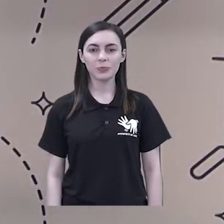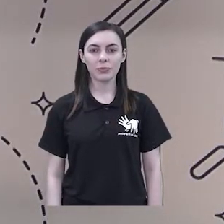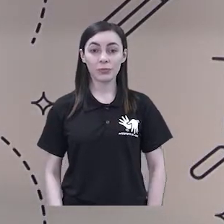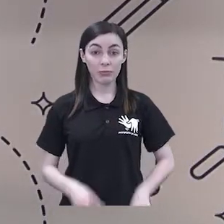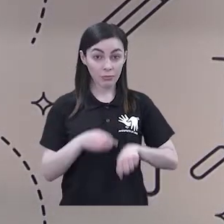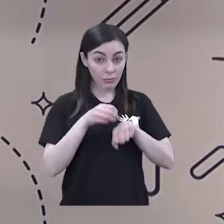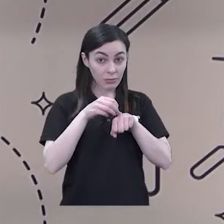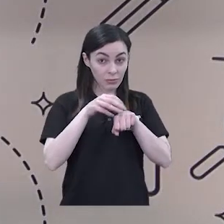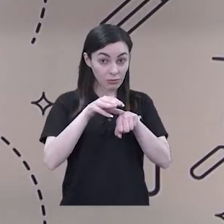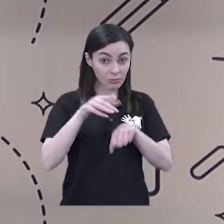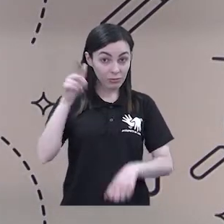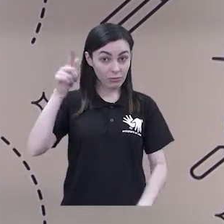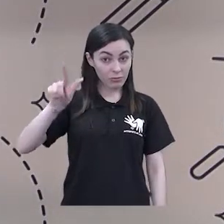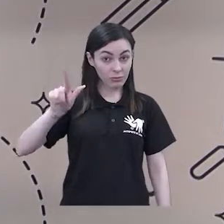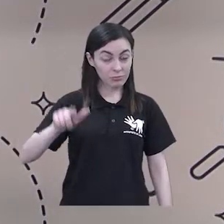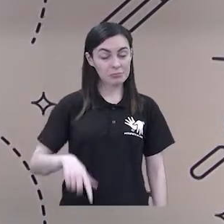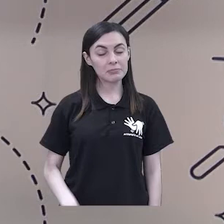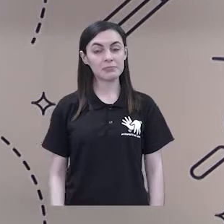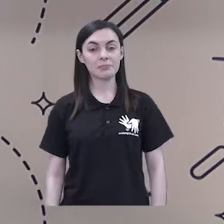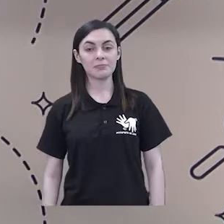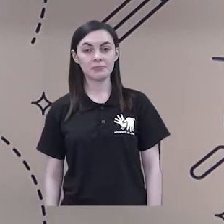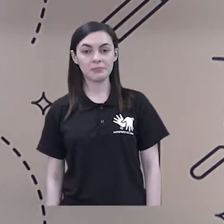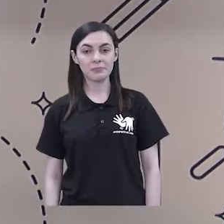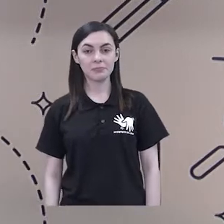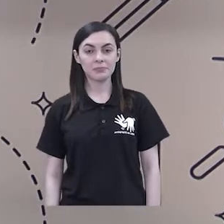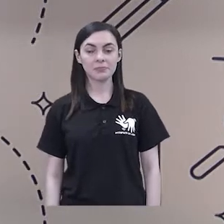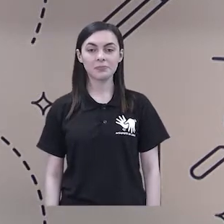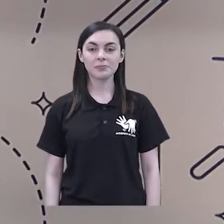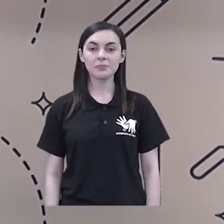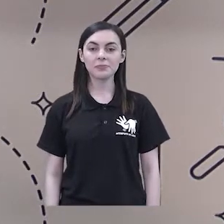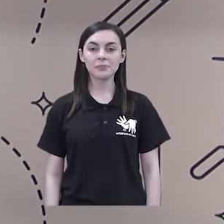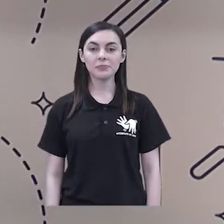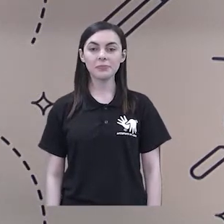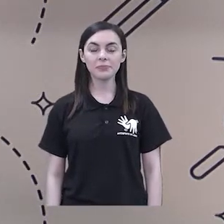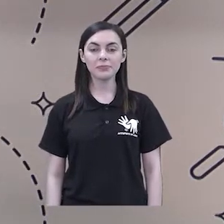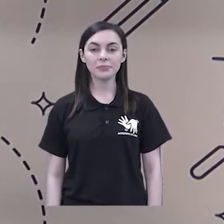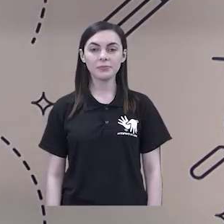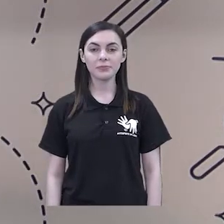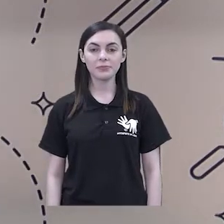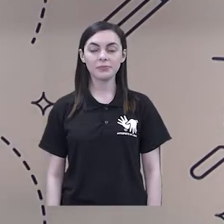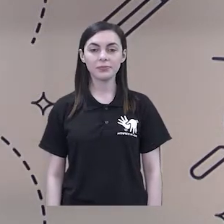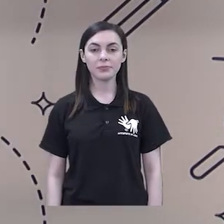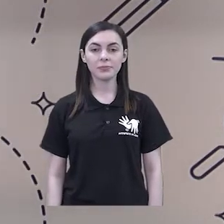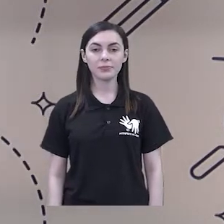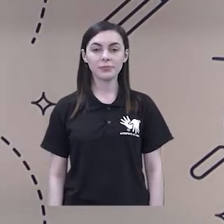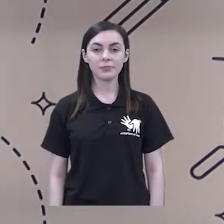Querem mais uma pista? Vamos lá, para a próxima.